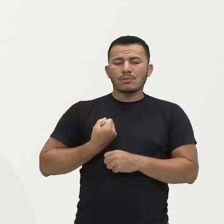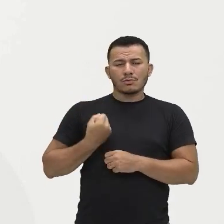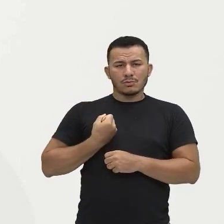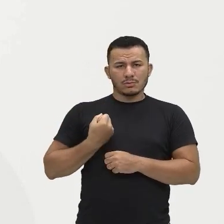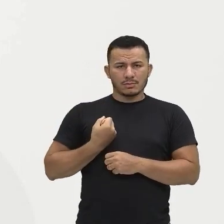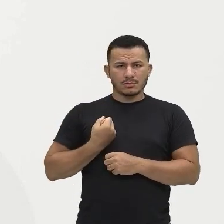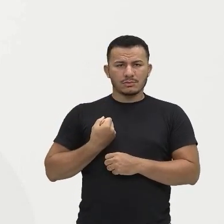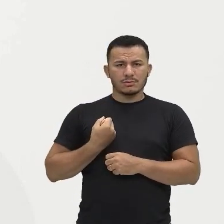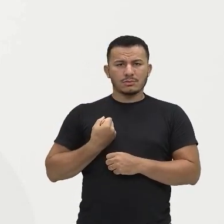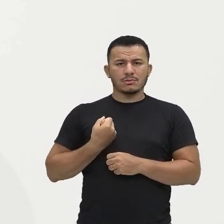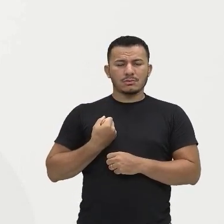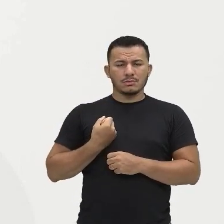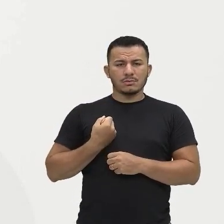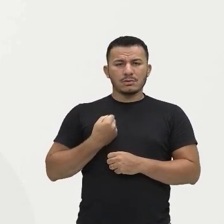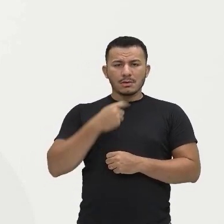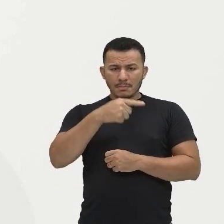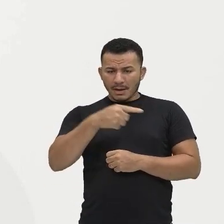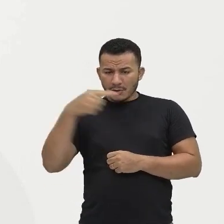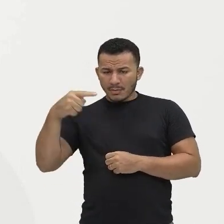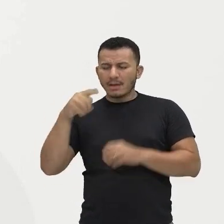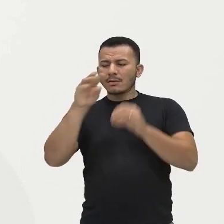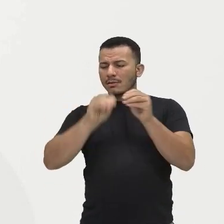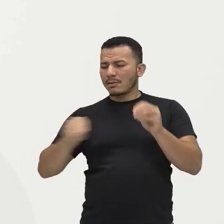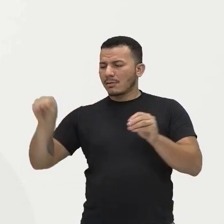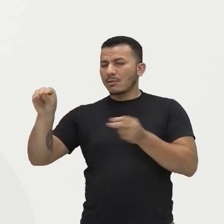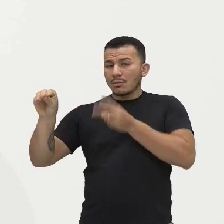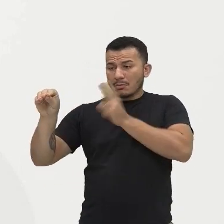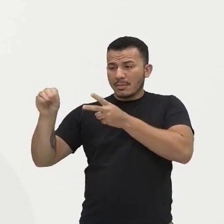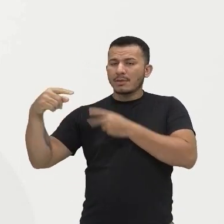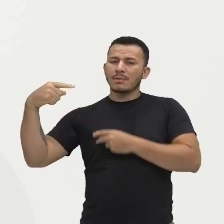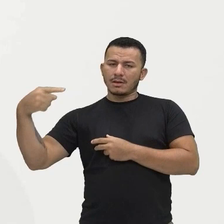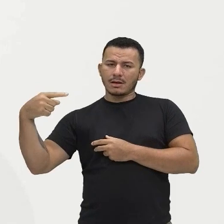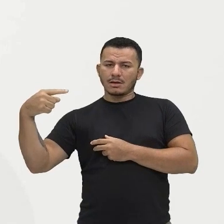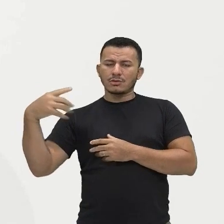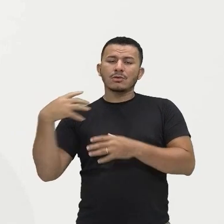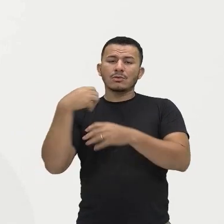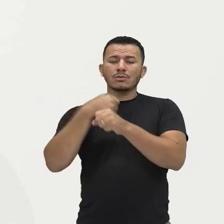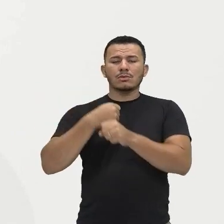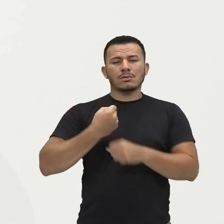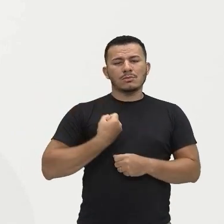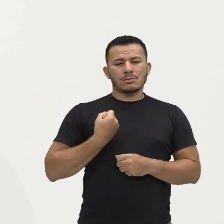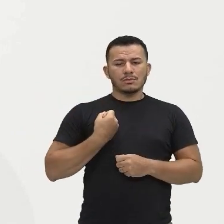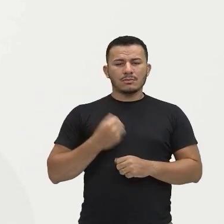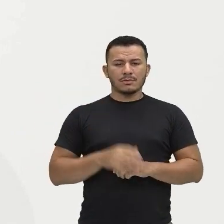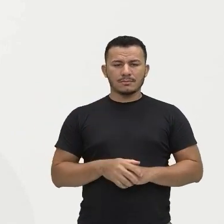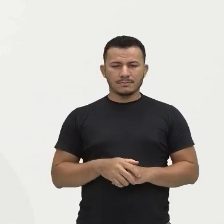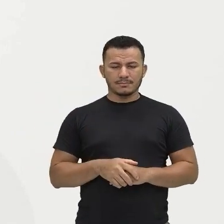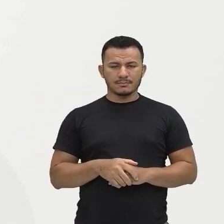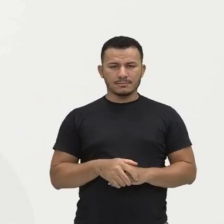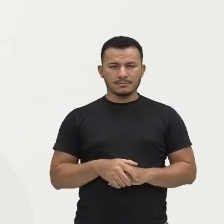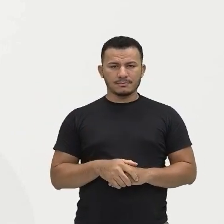os números e repete o mesmo sinal. Está aqui,